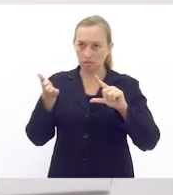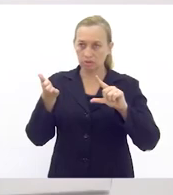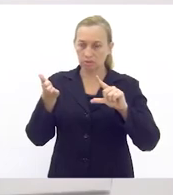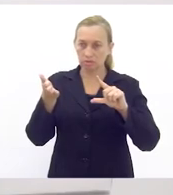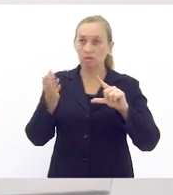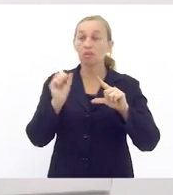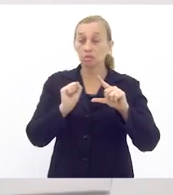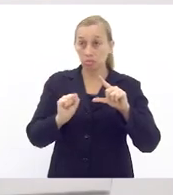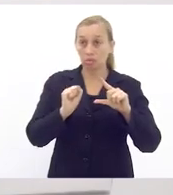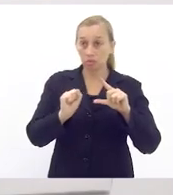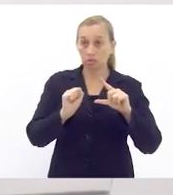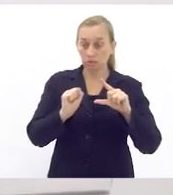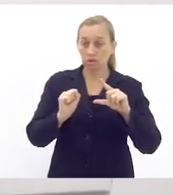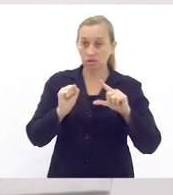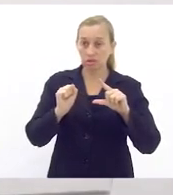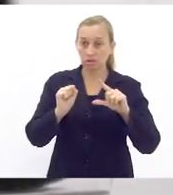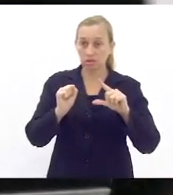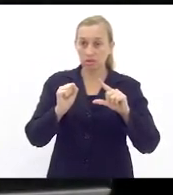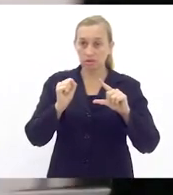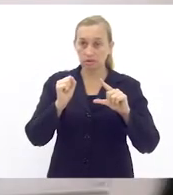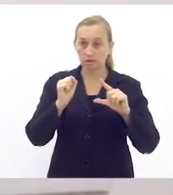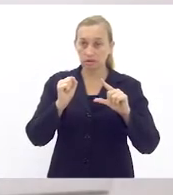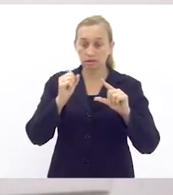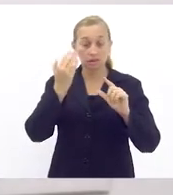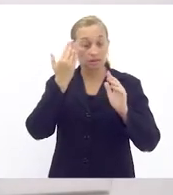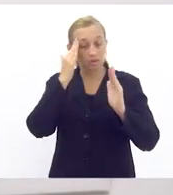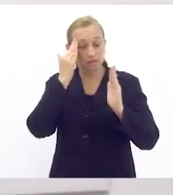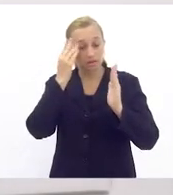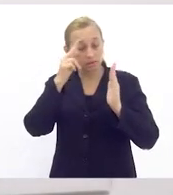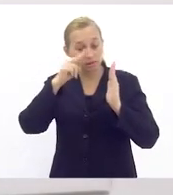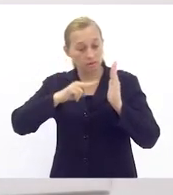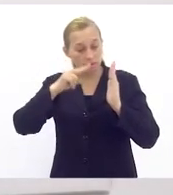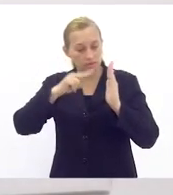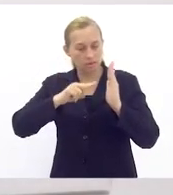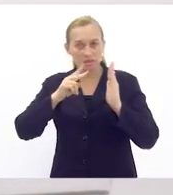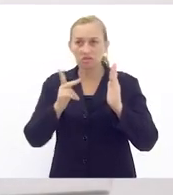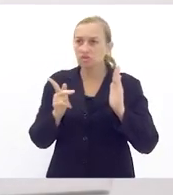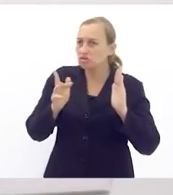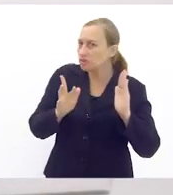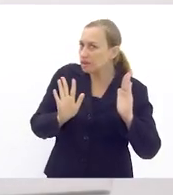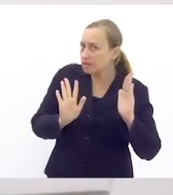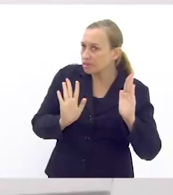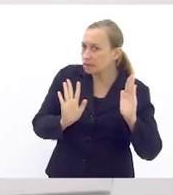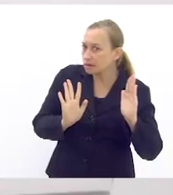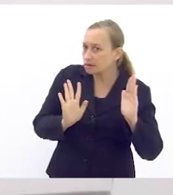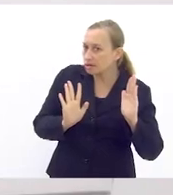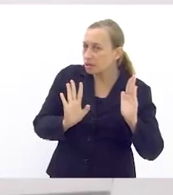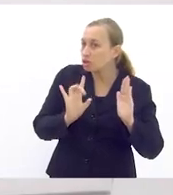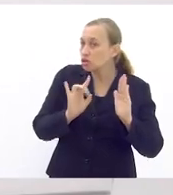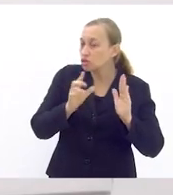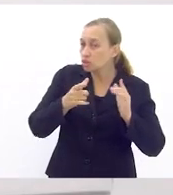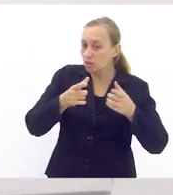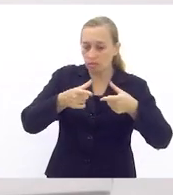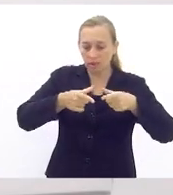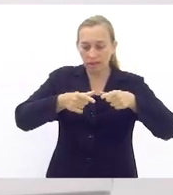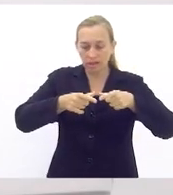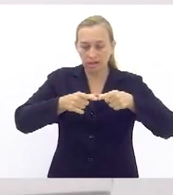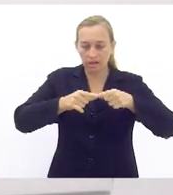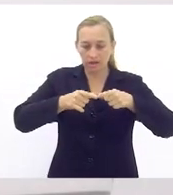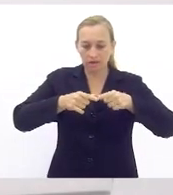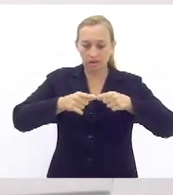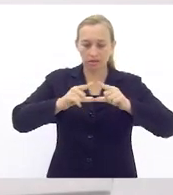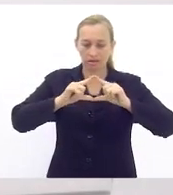Ela poderia ser lida de uma maneira diferente era só virar